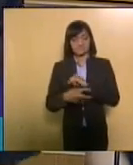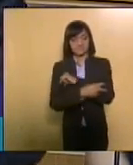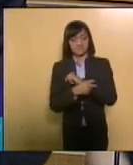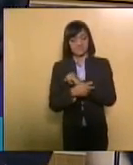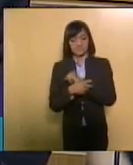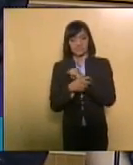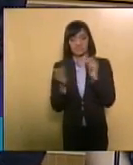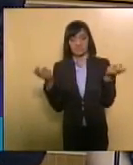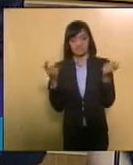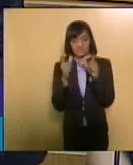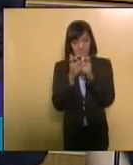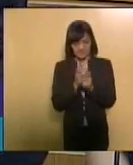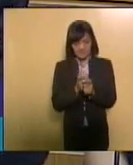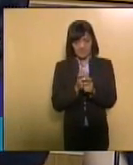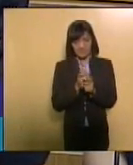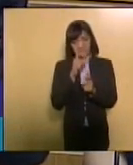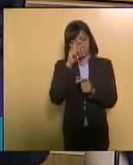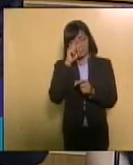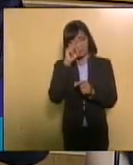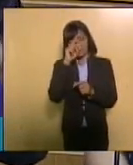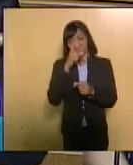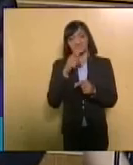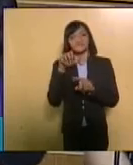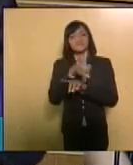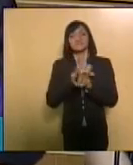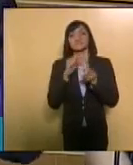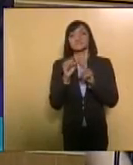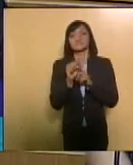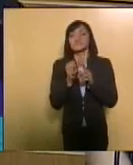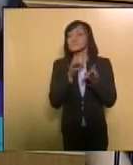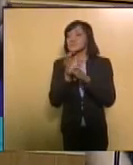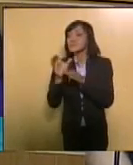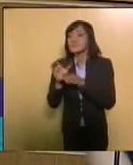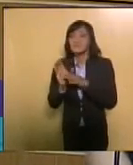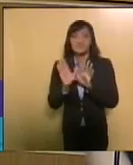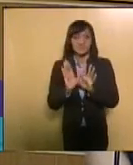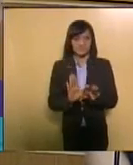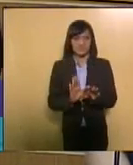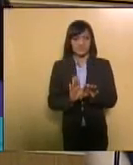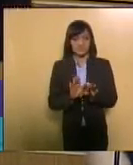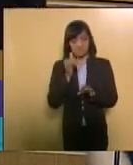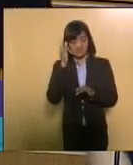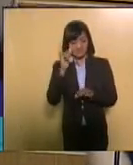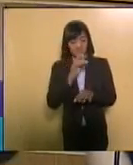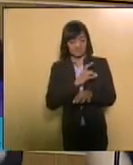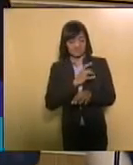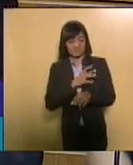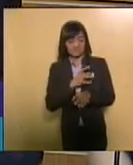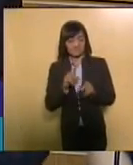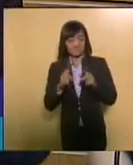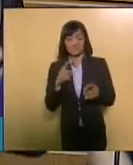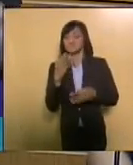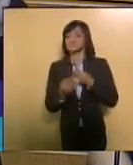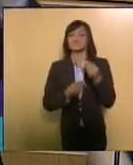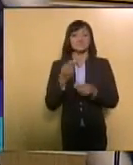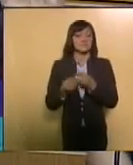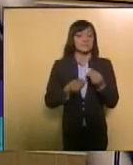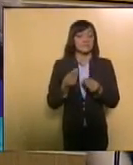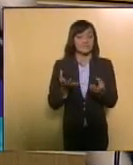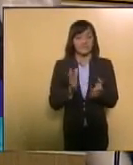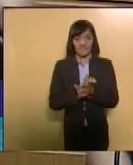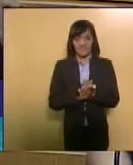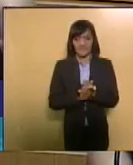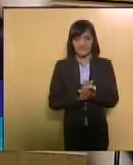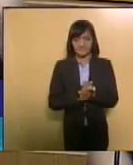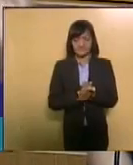administrar expectativas da sociedade em relação ao medo Então esse é o foco Central mas como se faz isso se faz isso a partir